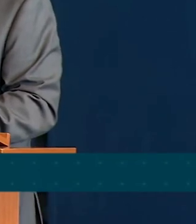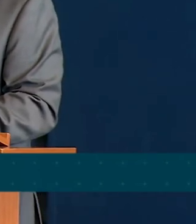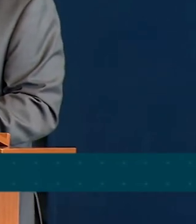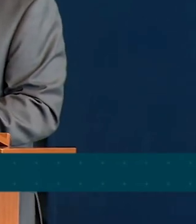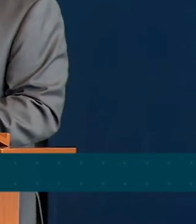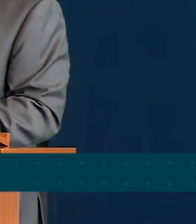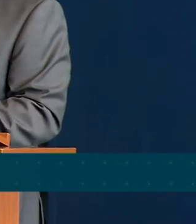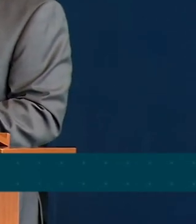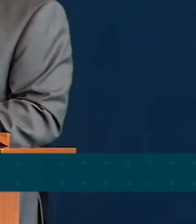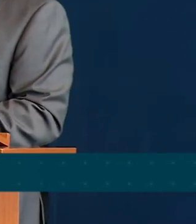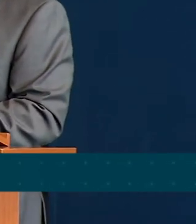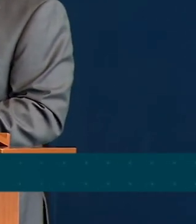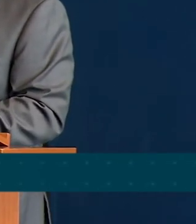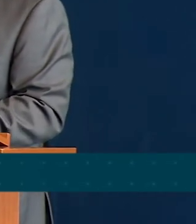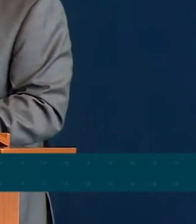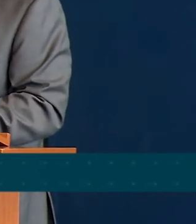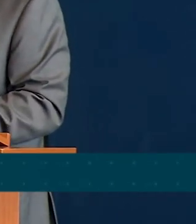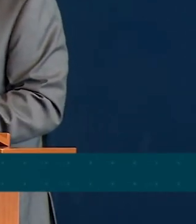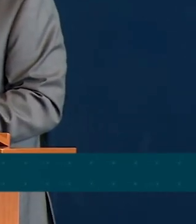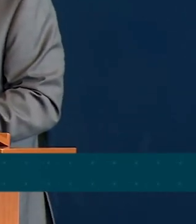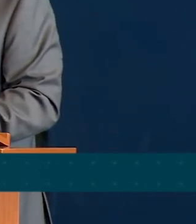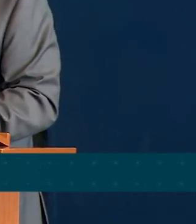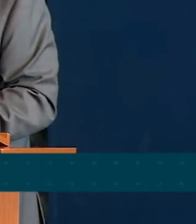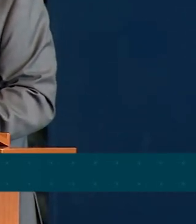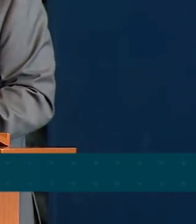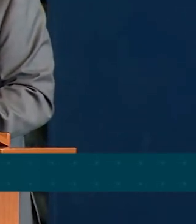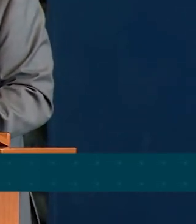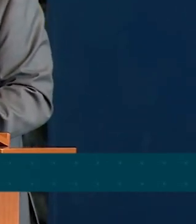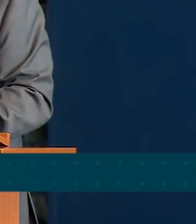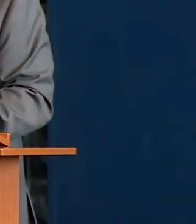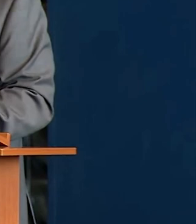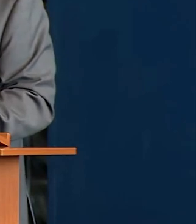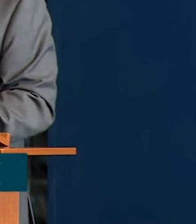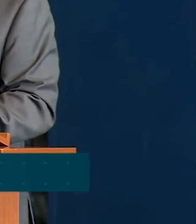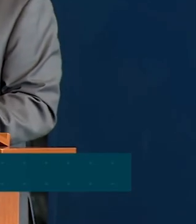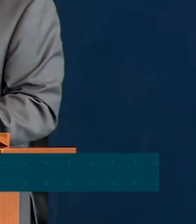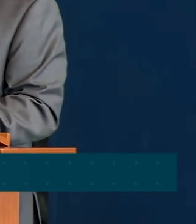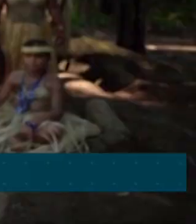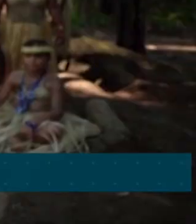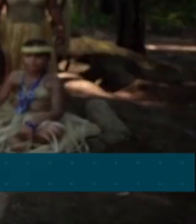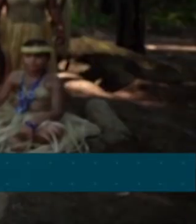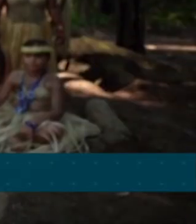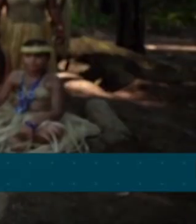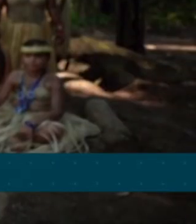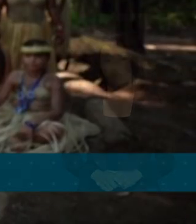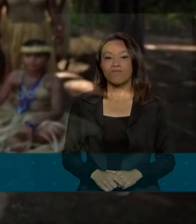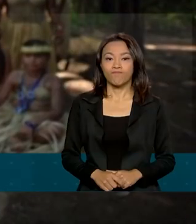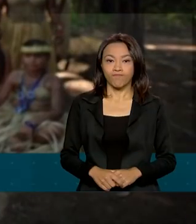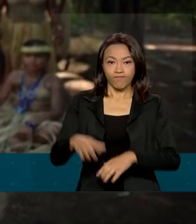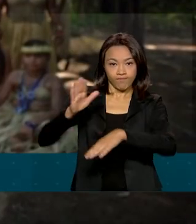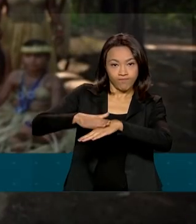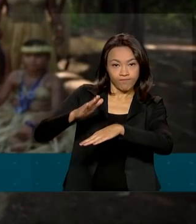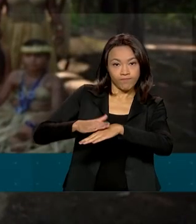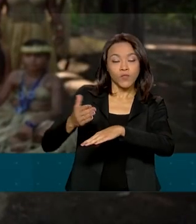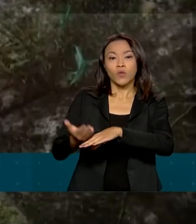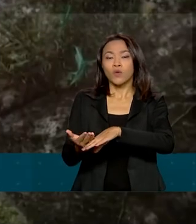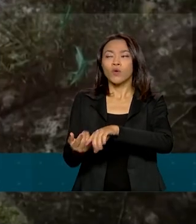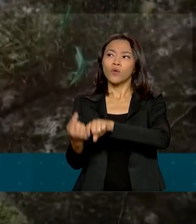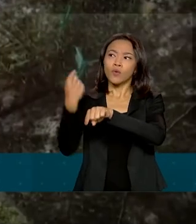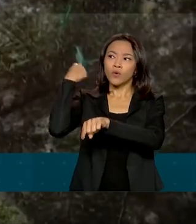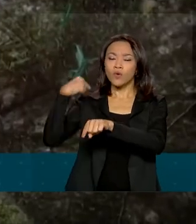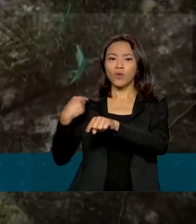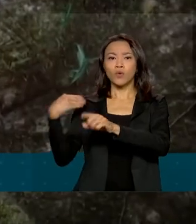ao garimpo ilegal, ao desmatamento, queimadas, invasão de terras protegidas. Segundo o último censo do IBGE